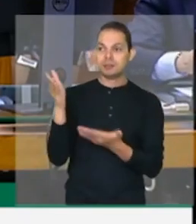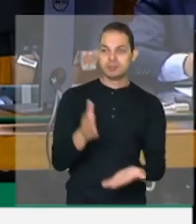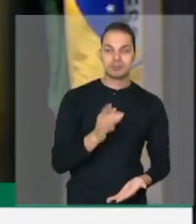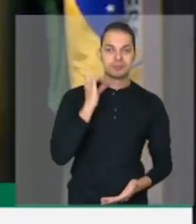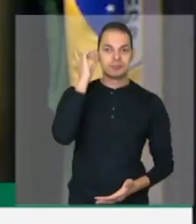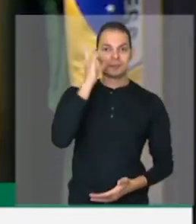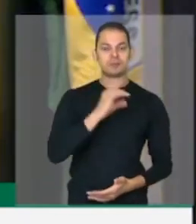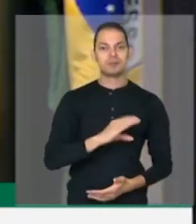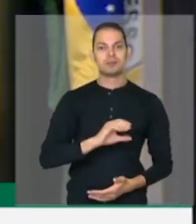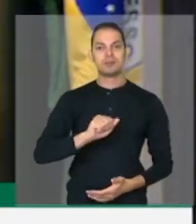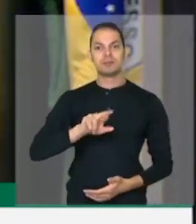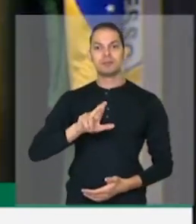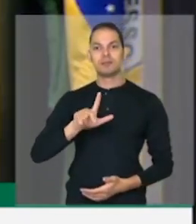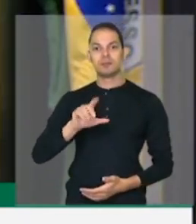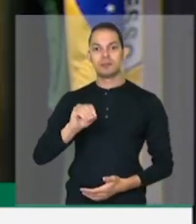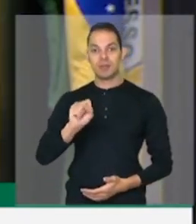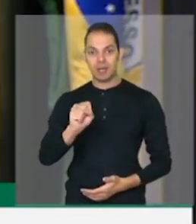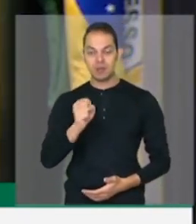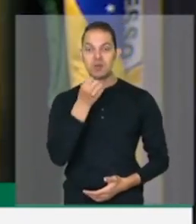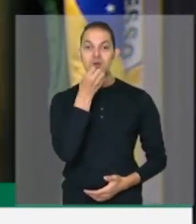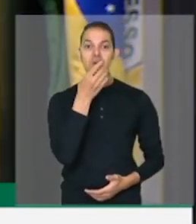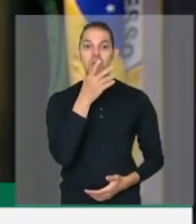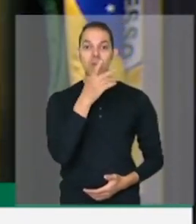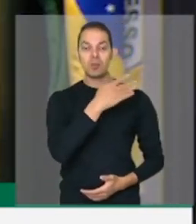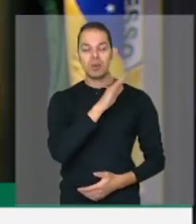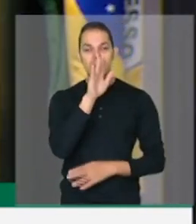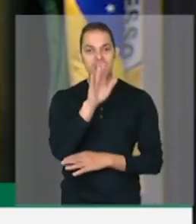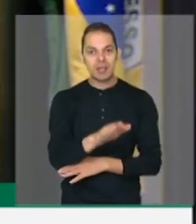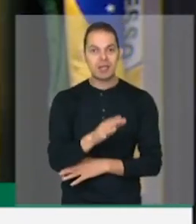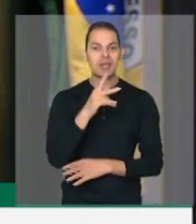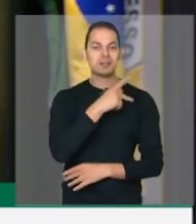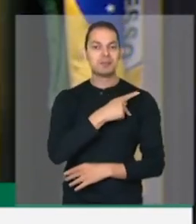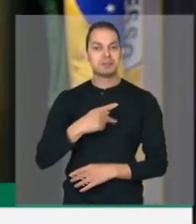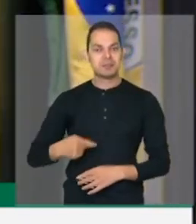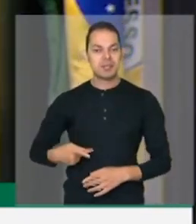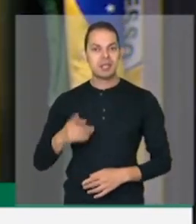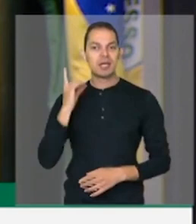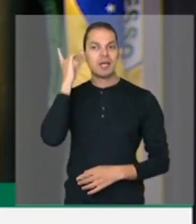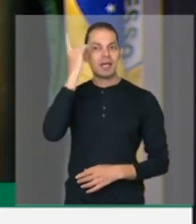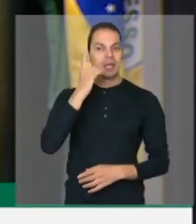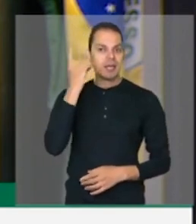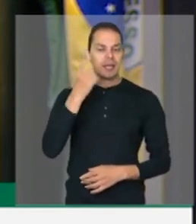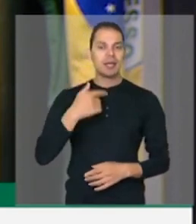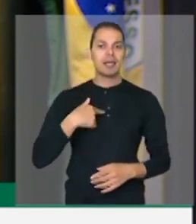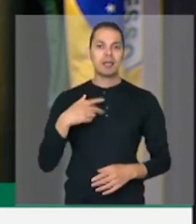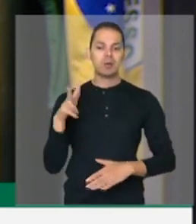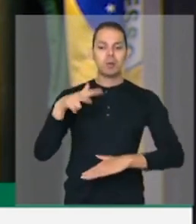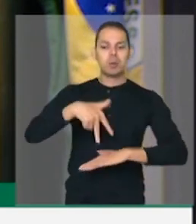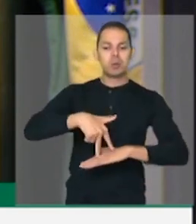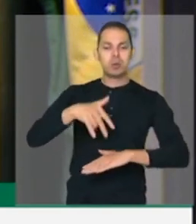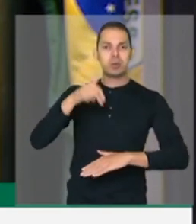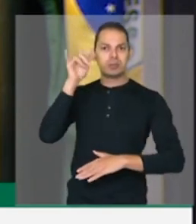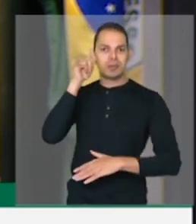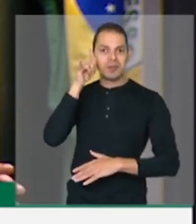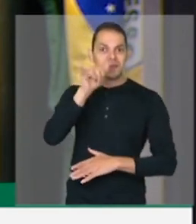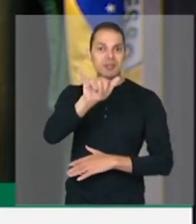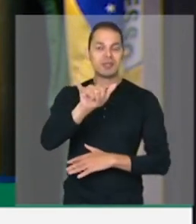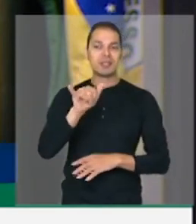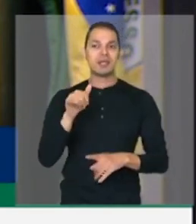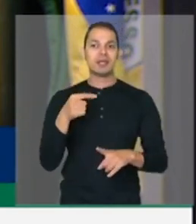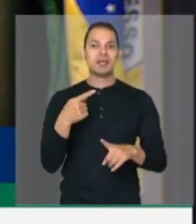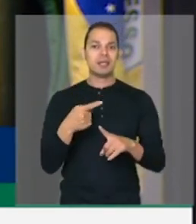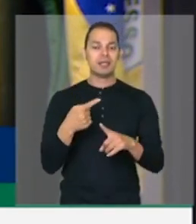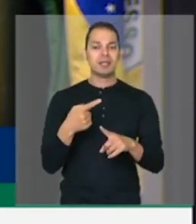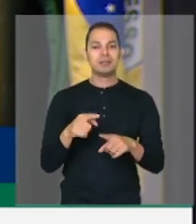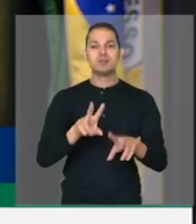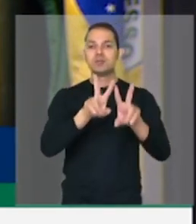Olá boa tarde senhor presidente senhores deputados com até o momento eu evitei me manifestar nesse plenário acerca da lá a